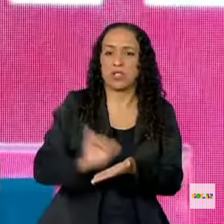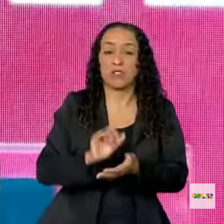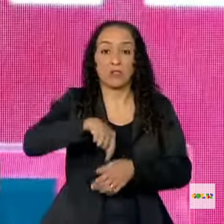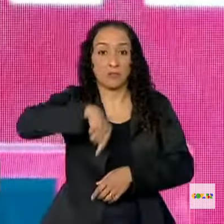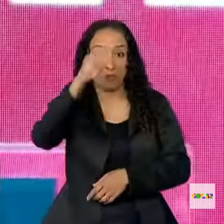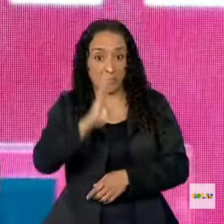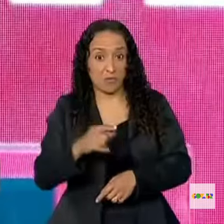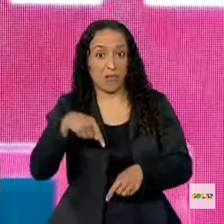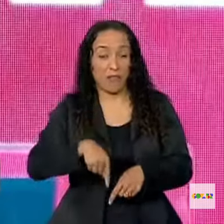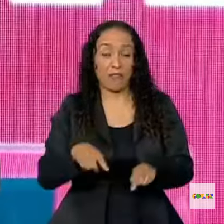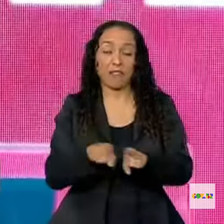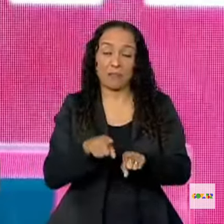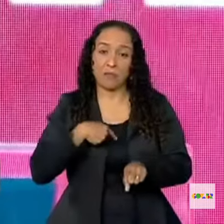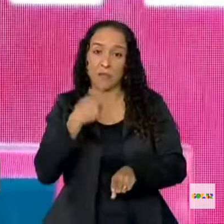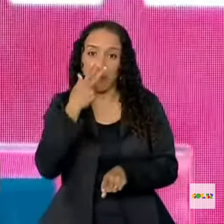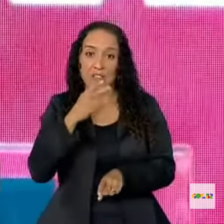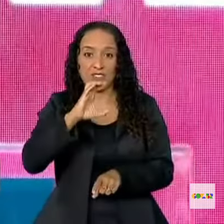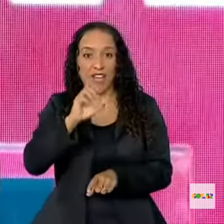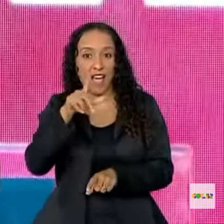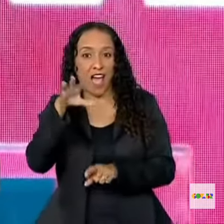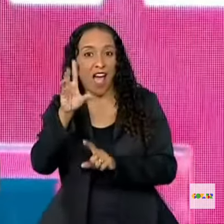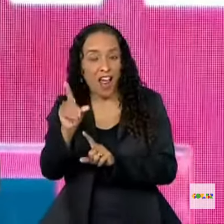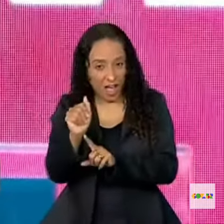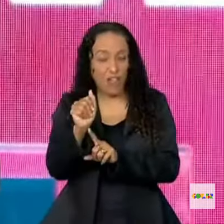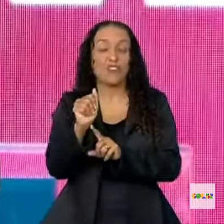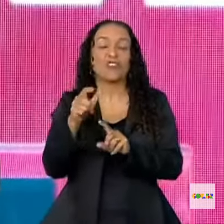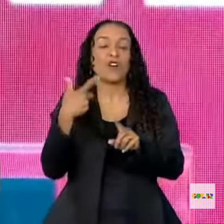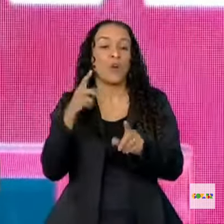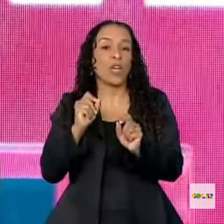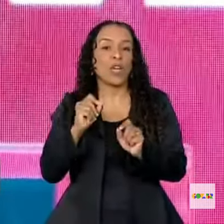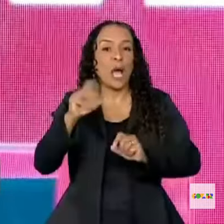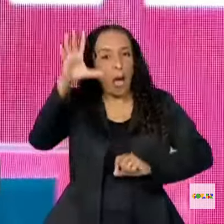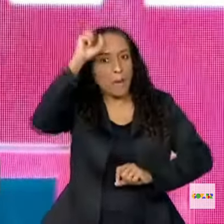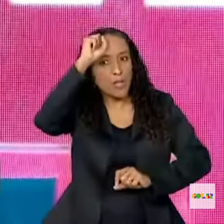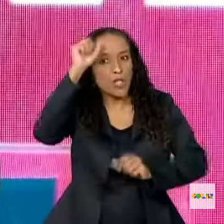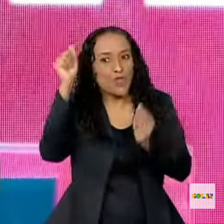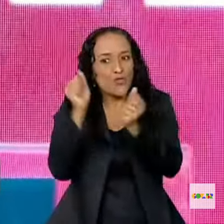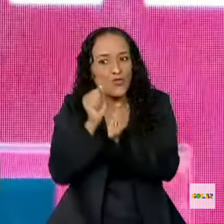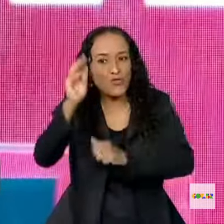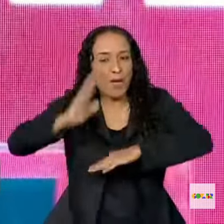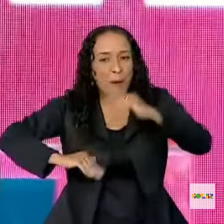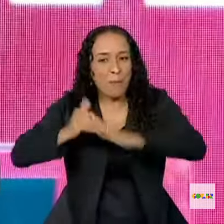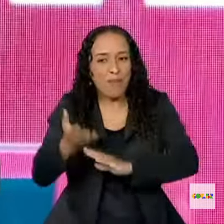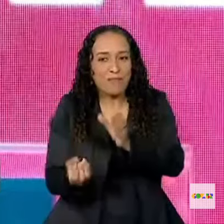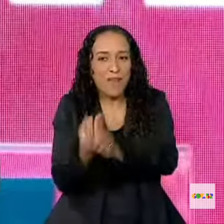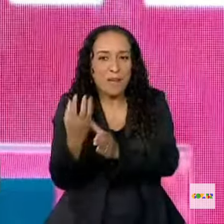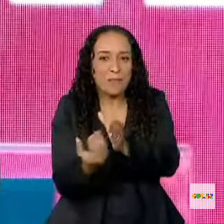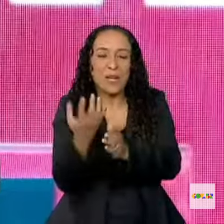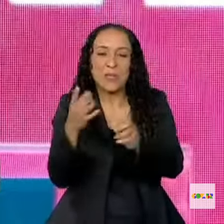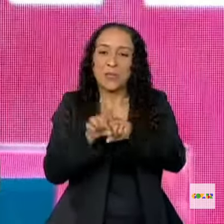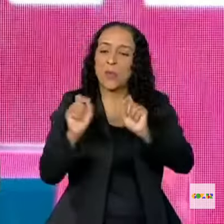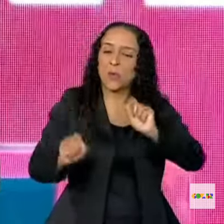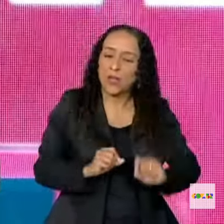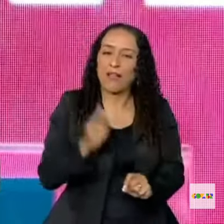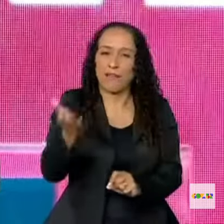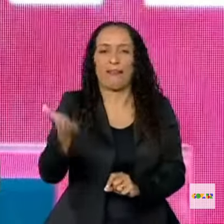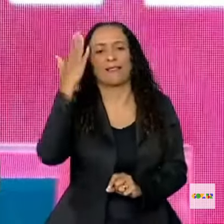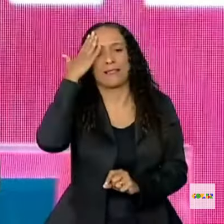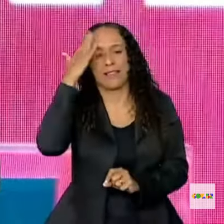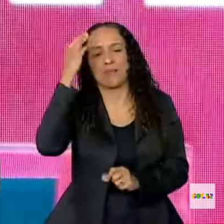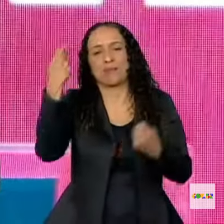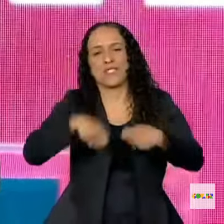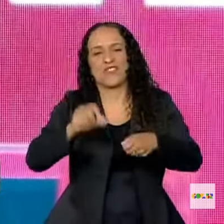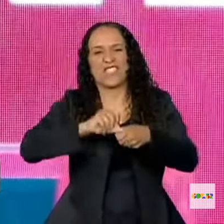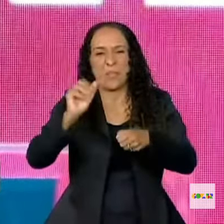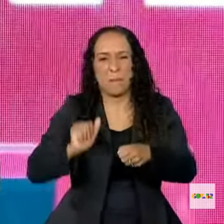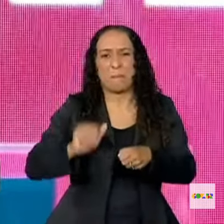cá e eu acho que a Cláudia deve não só ter aend lido com essa prática produtiva como ela sabe que tem que